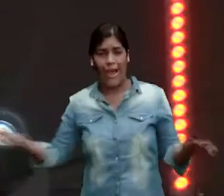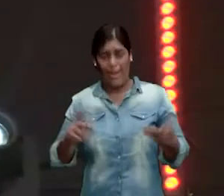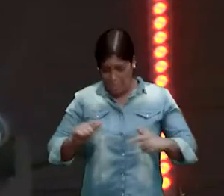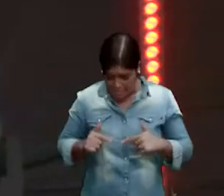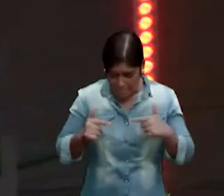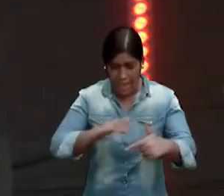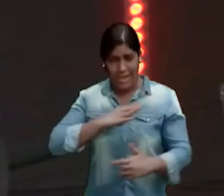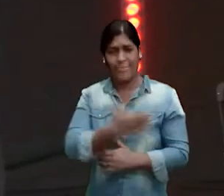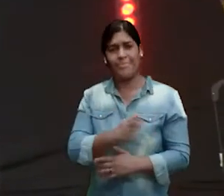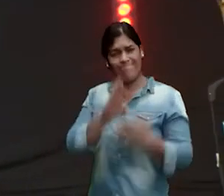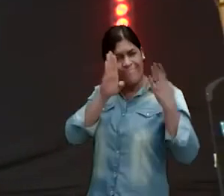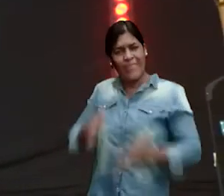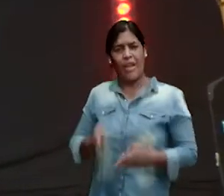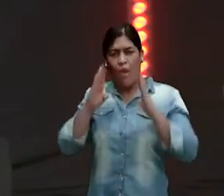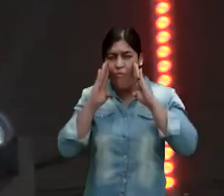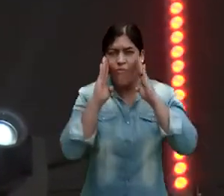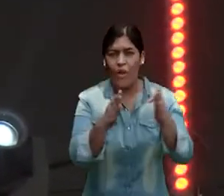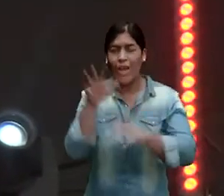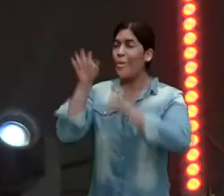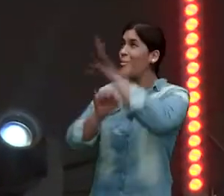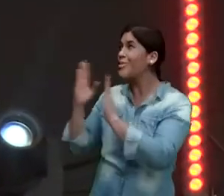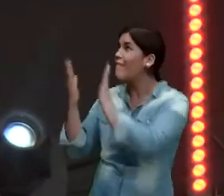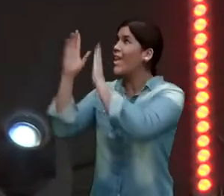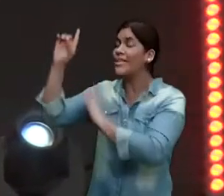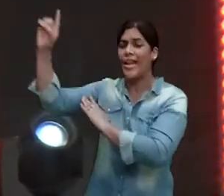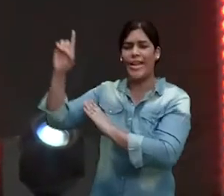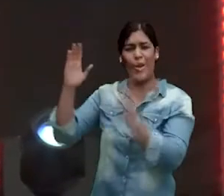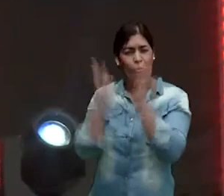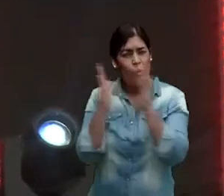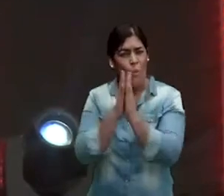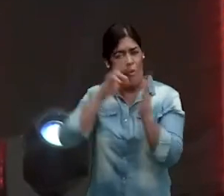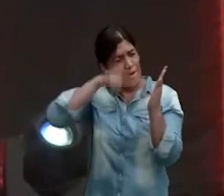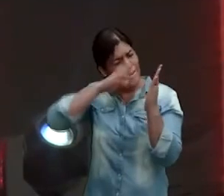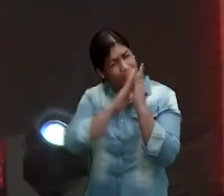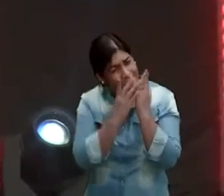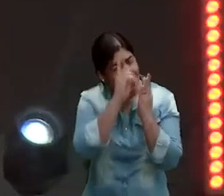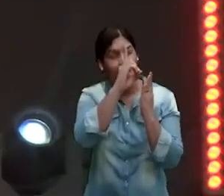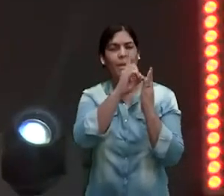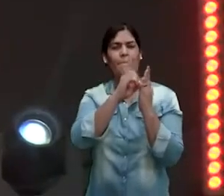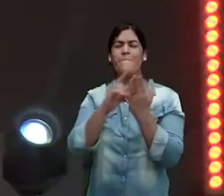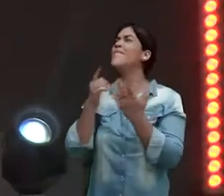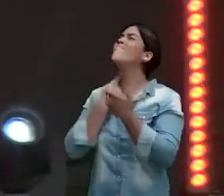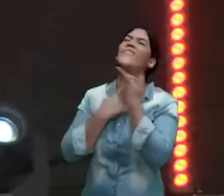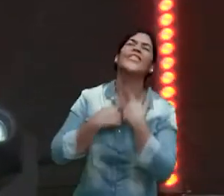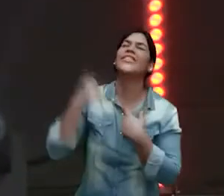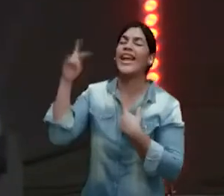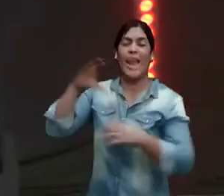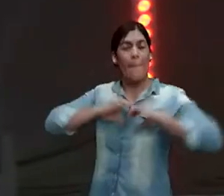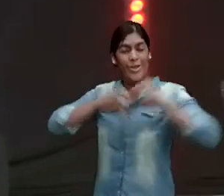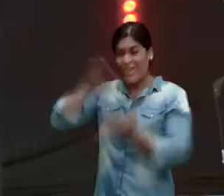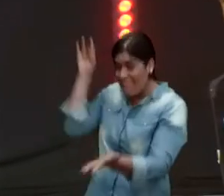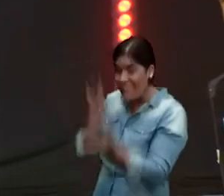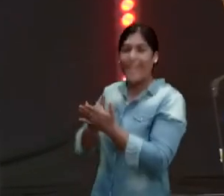Rio do determinado dos que a face dele Ore Leia a Bíblia queira ele se apaixone por ele tem